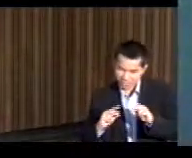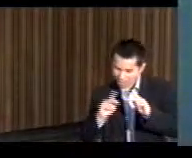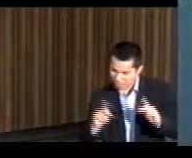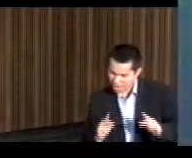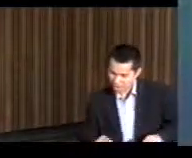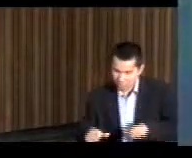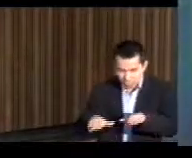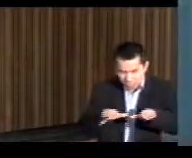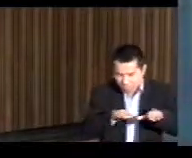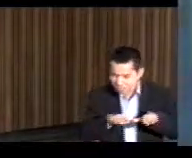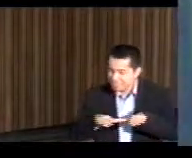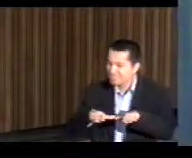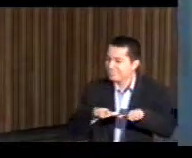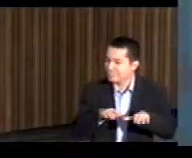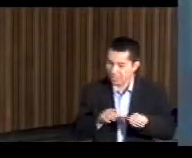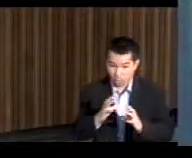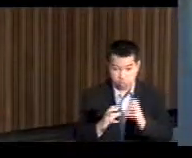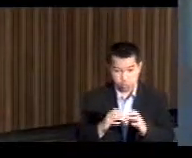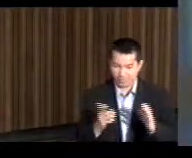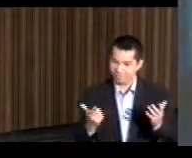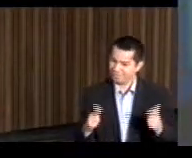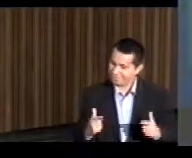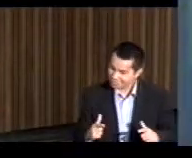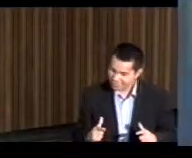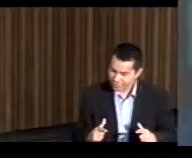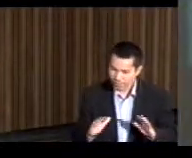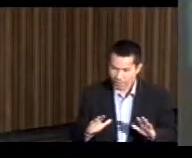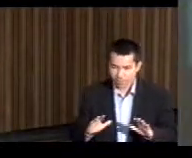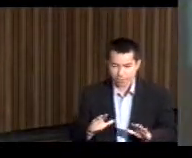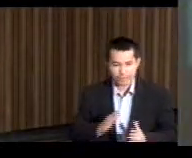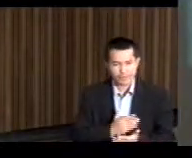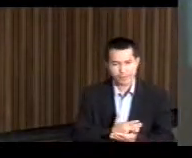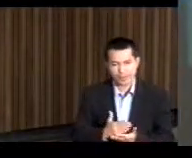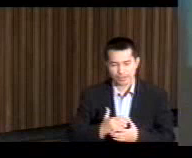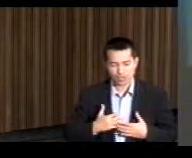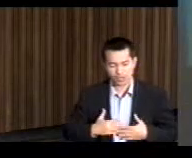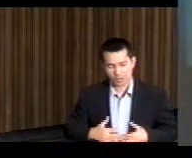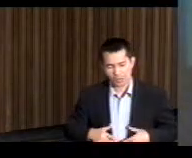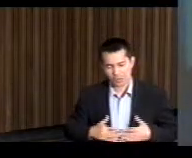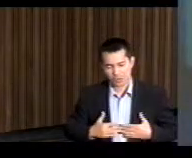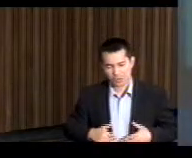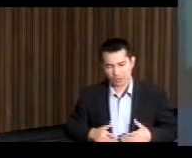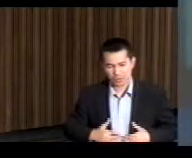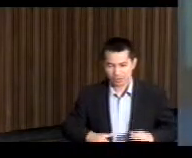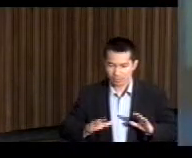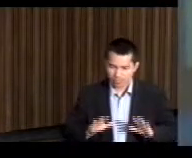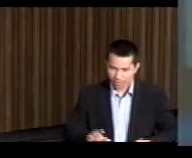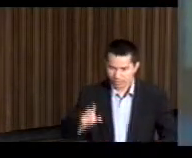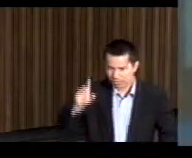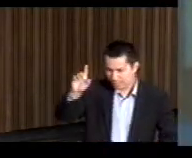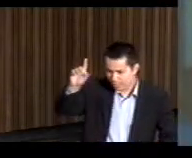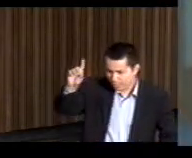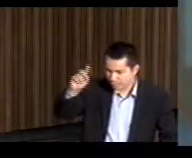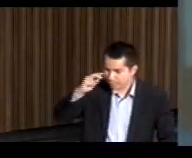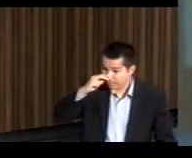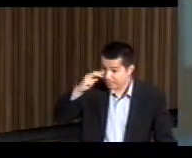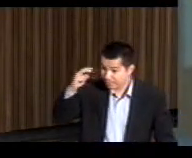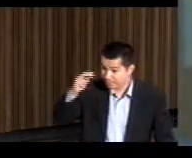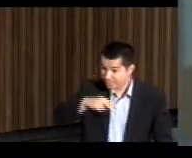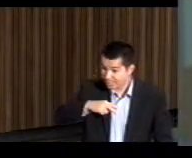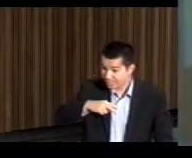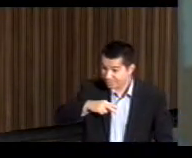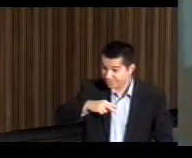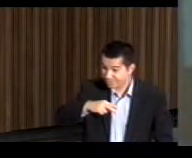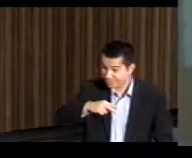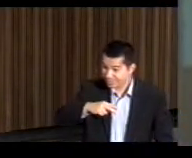conformados no meio daquela situação. E aí Deus vem outra vez tocar